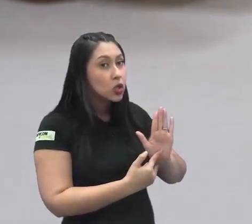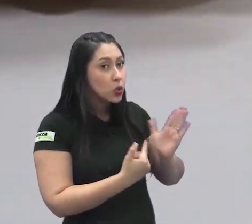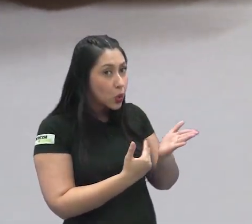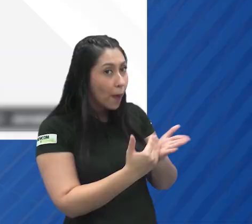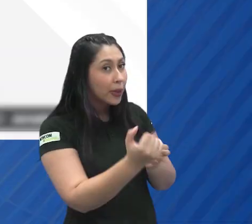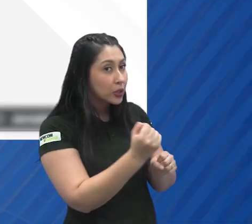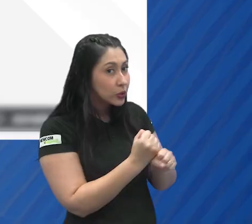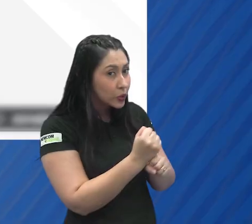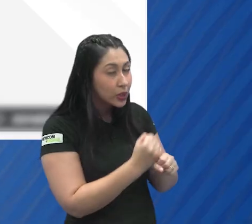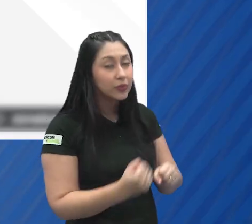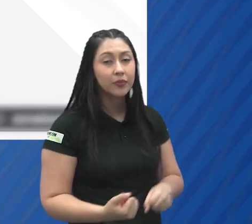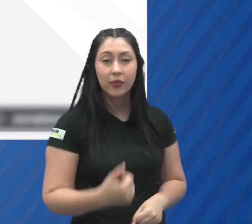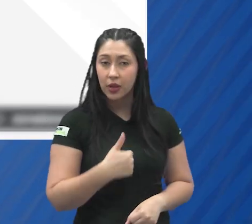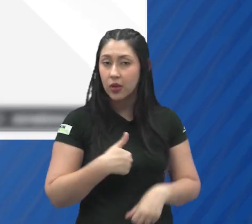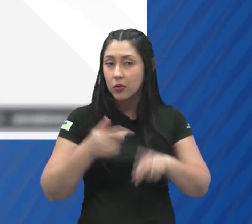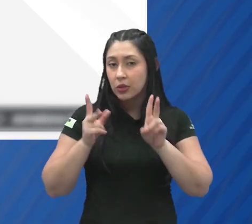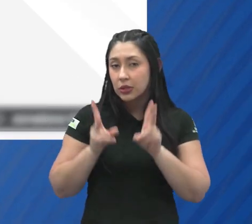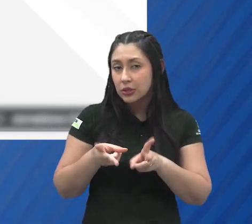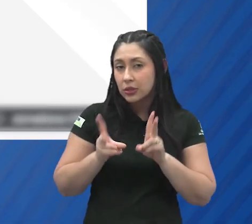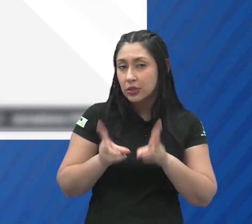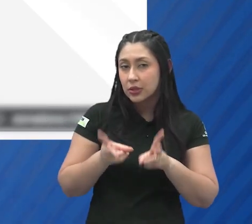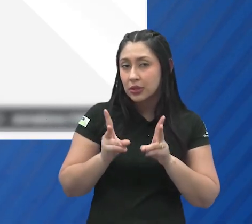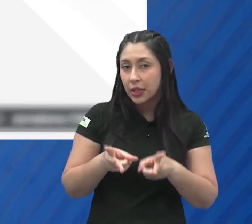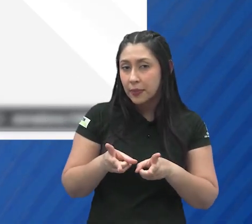início do ano. Eu sempre uso, Eduardo,